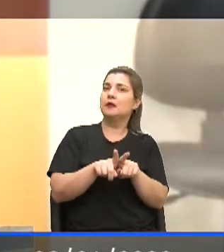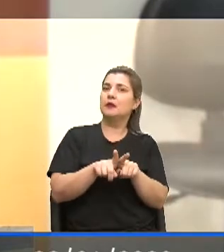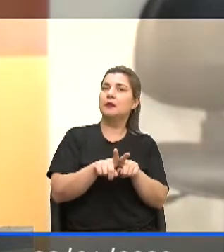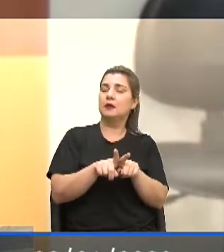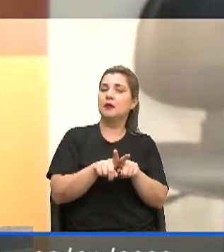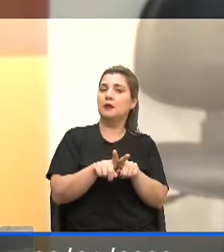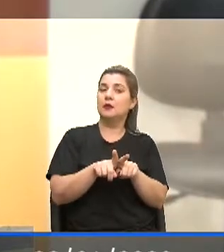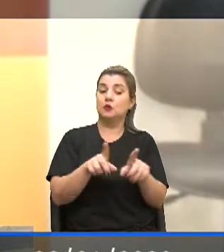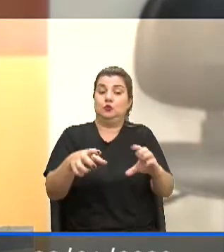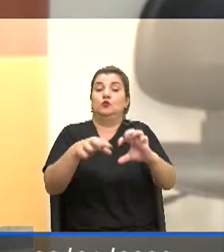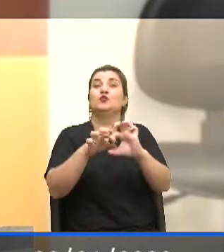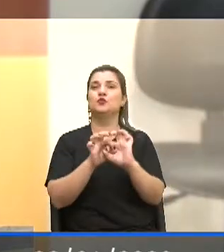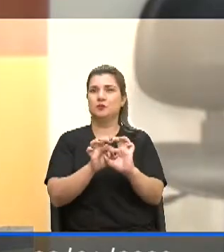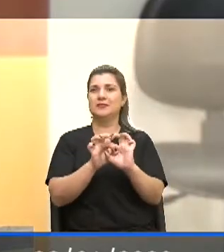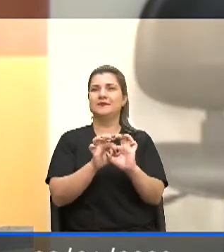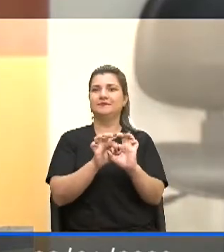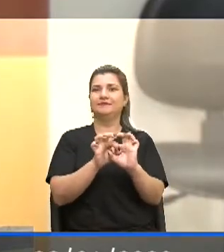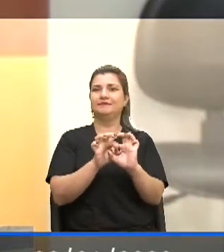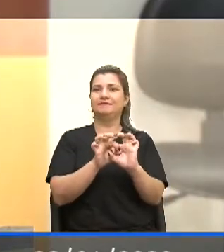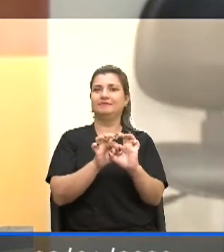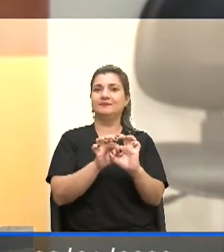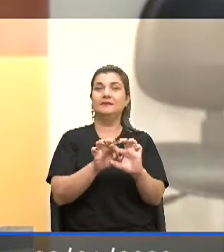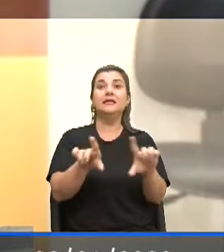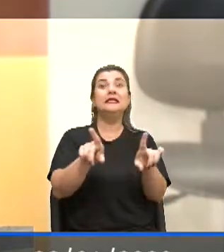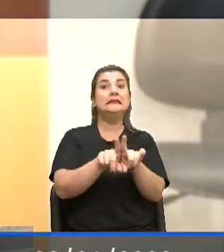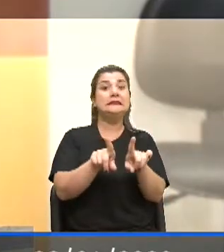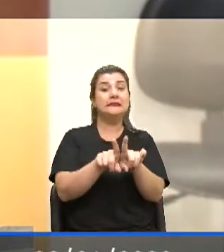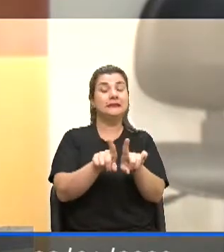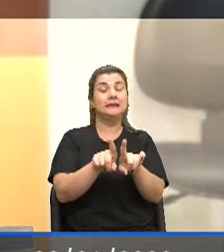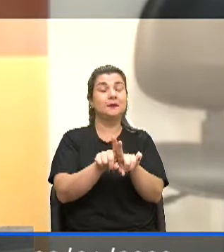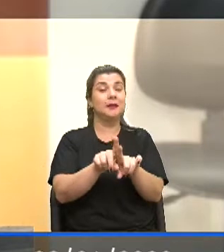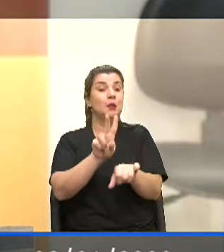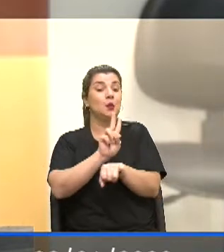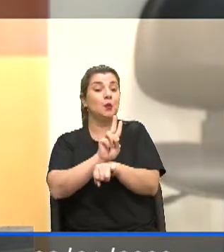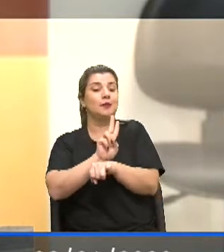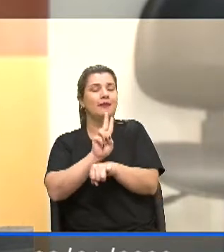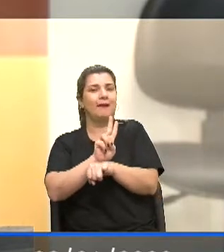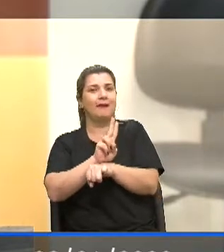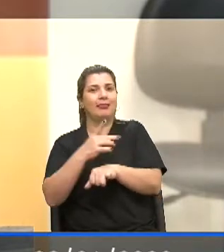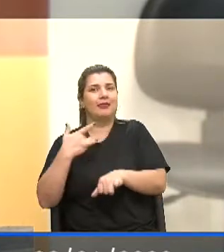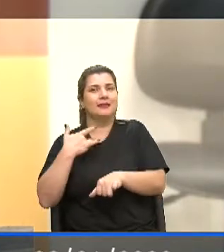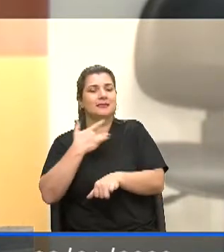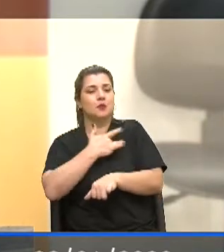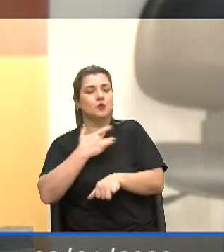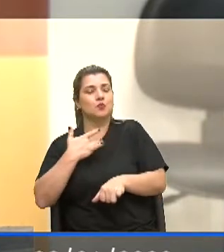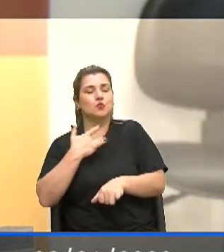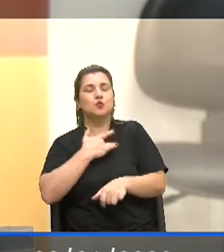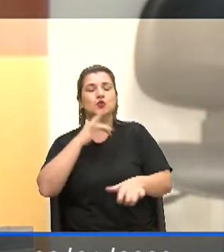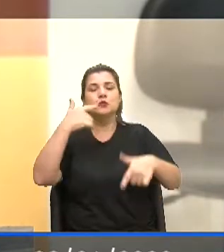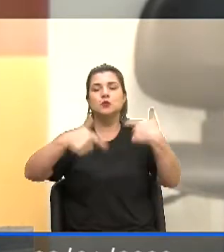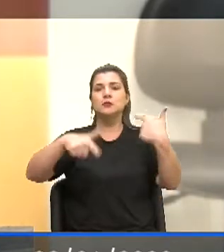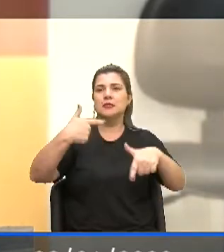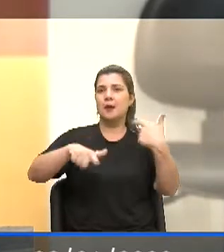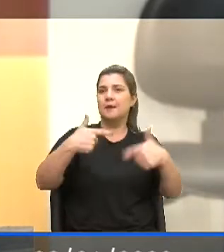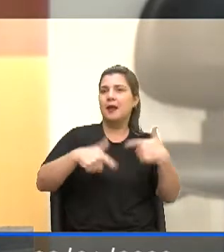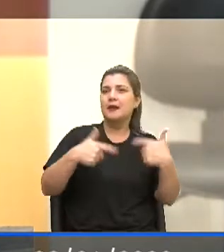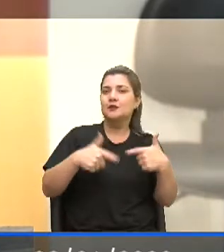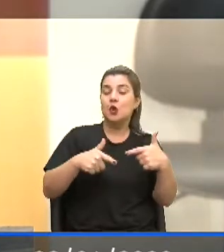nos une, né, que é também preservar a saúde dos trabalhadores e dos